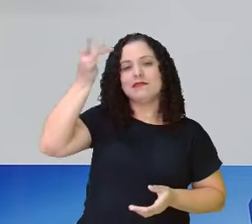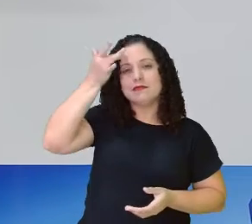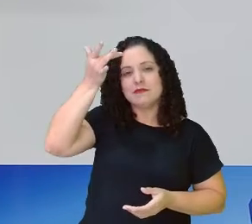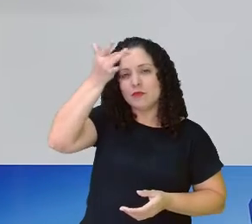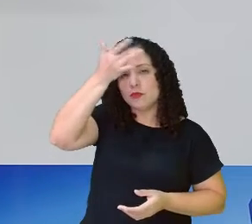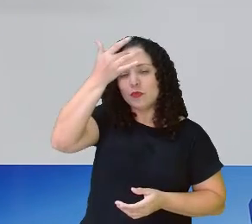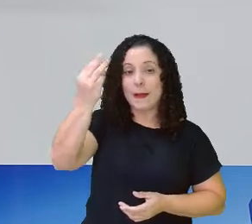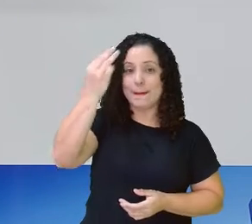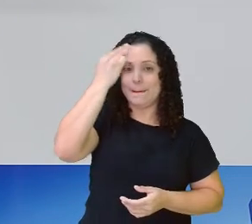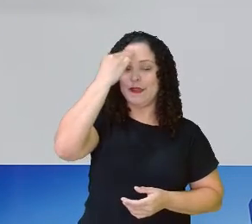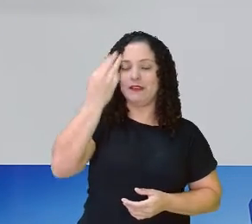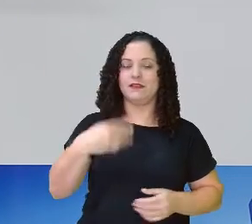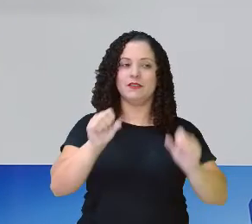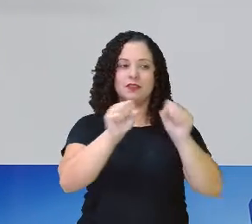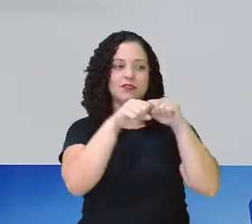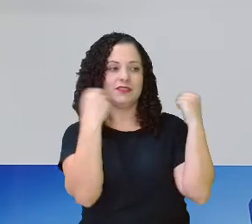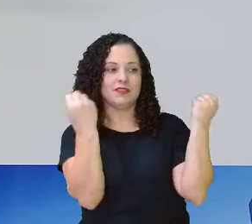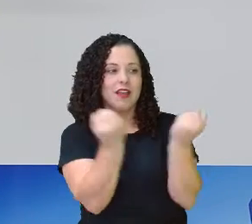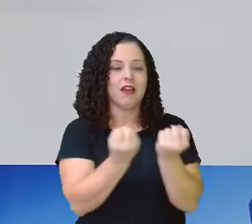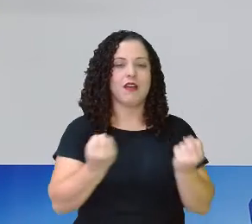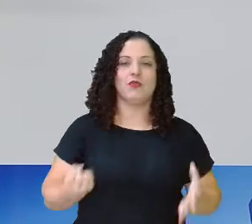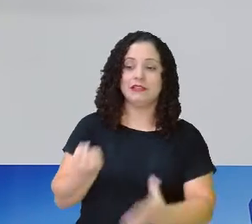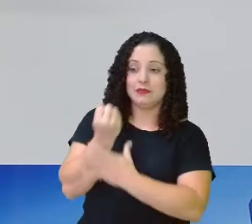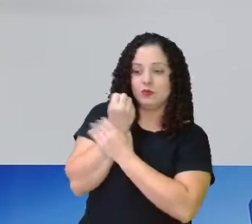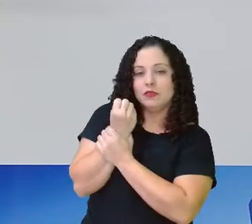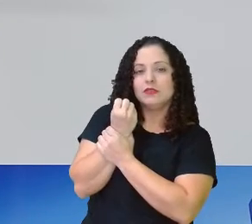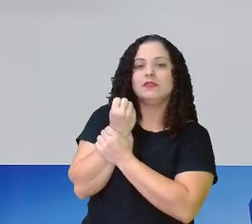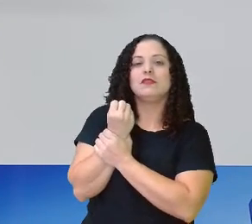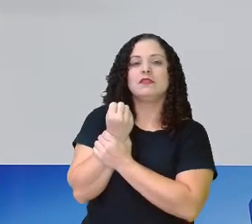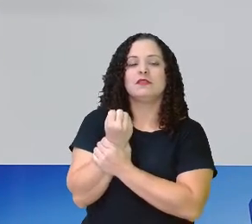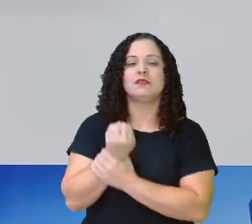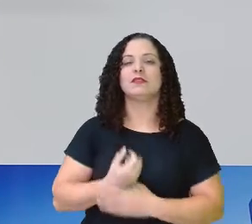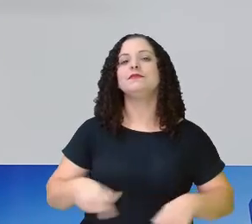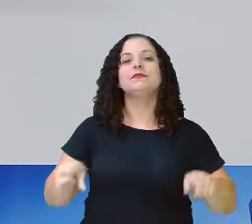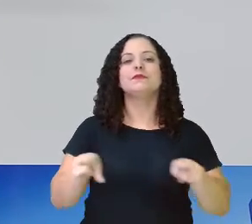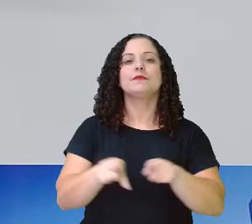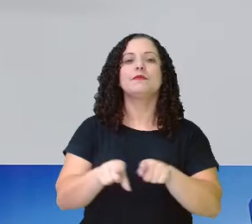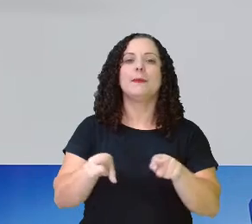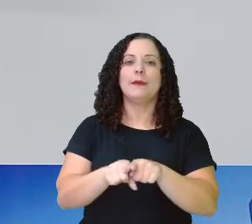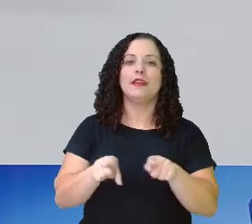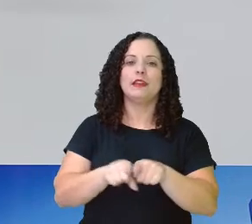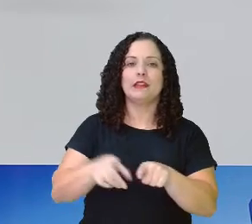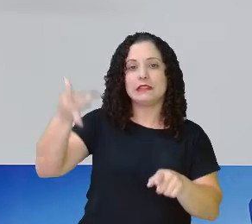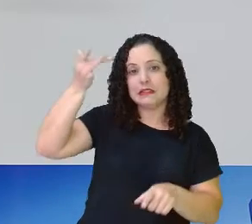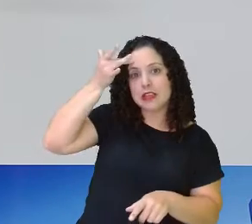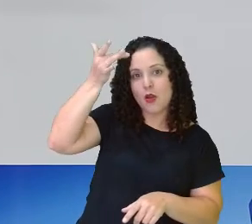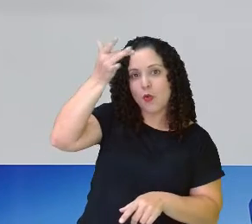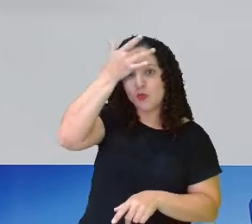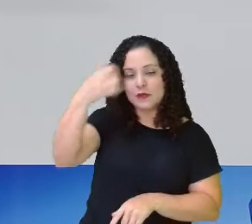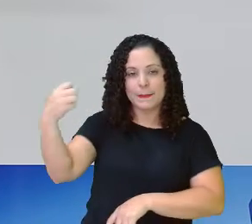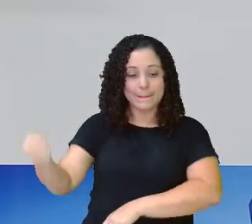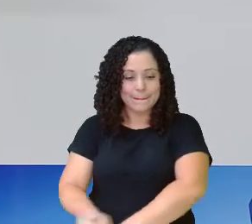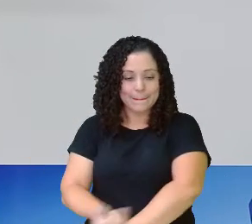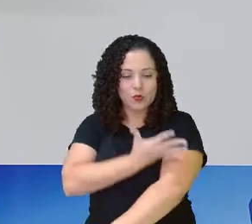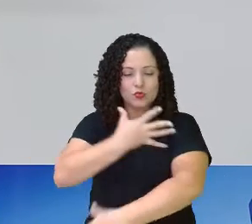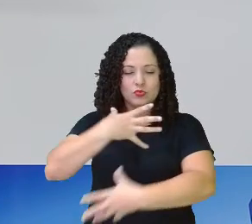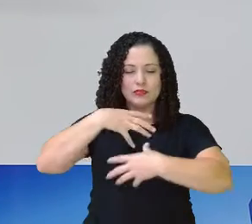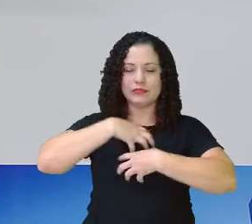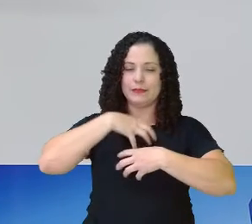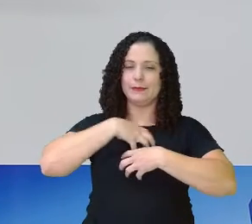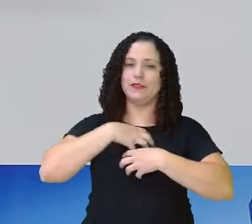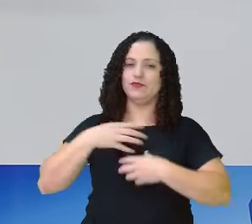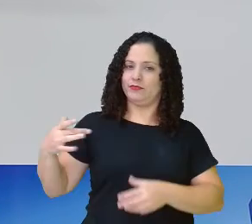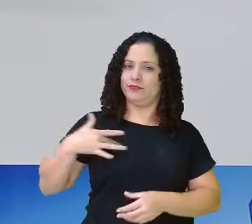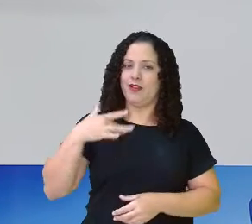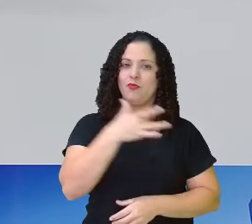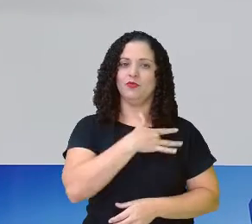gente também é a segurança pública, né? A gente também é a saúde mental, a saúde emocional. Então, não deixem de